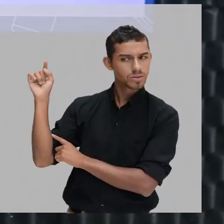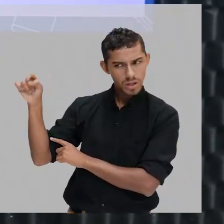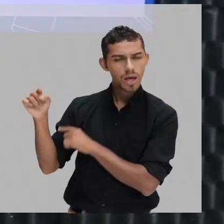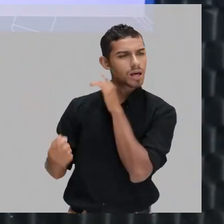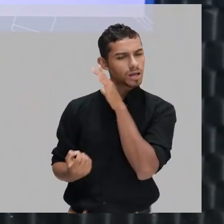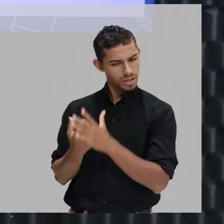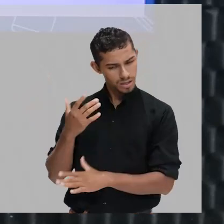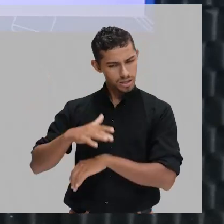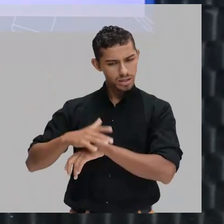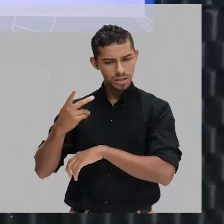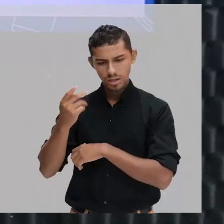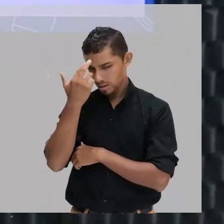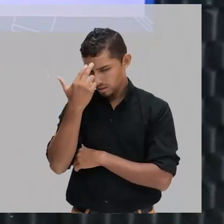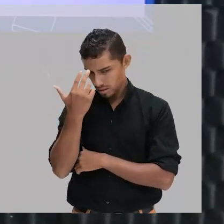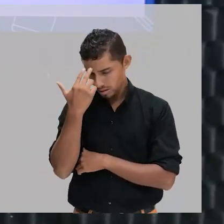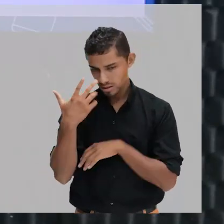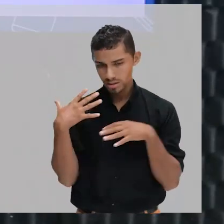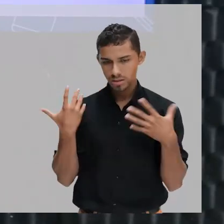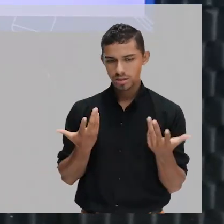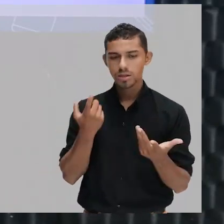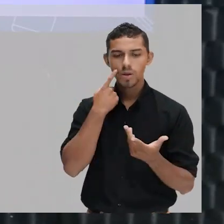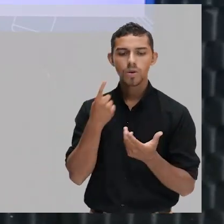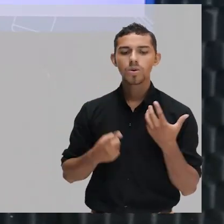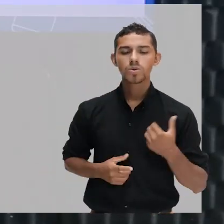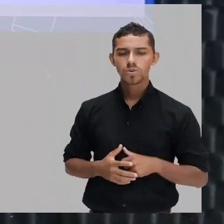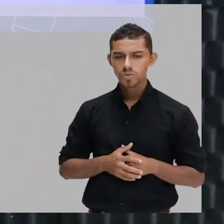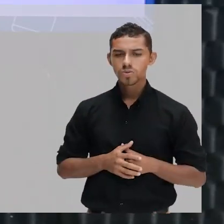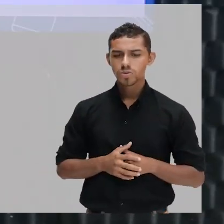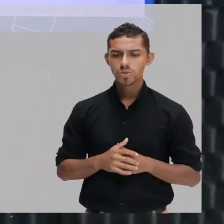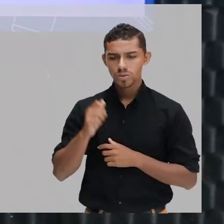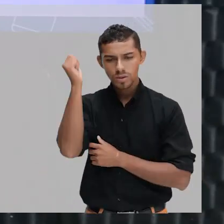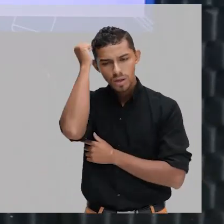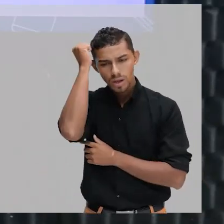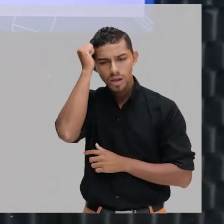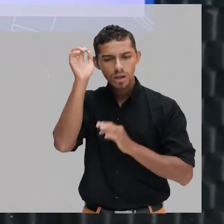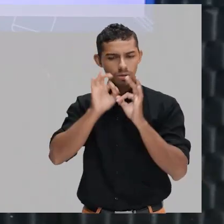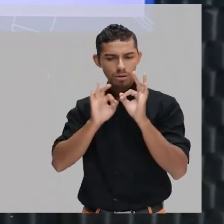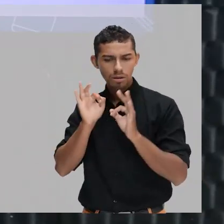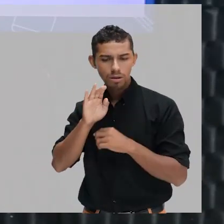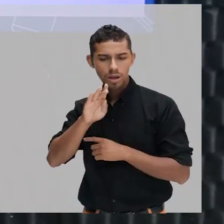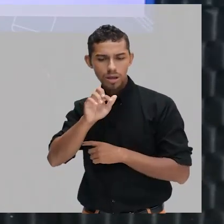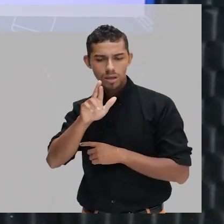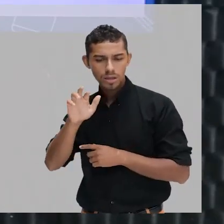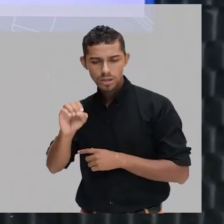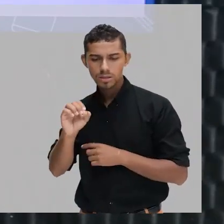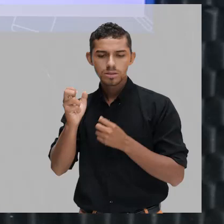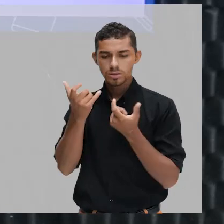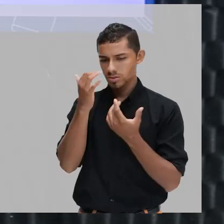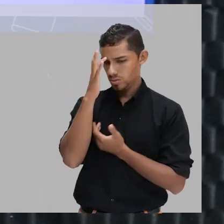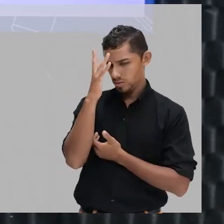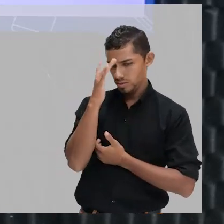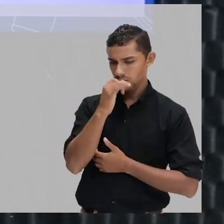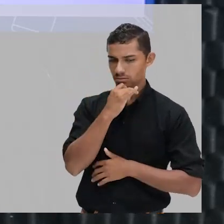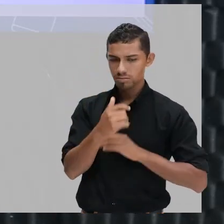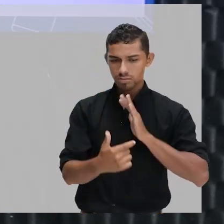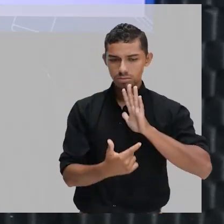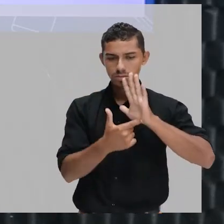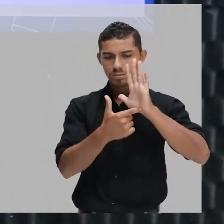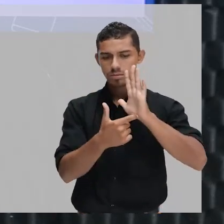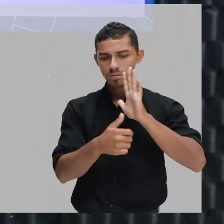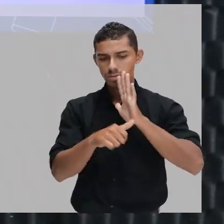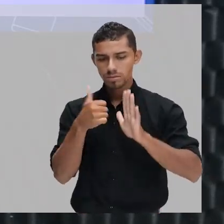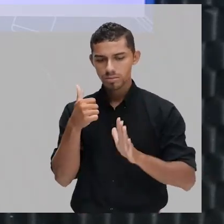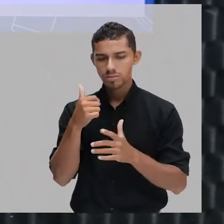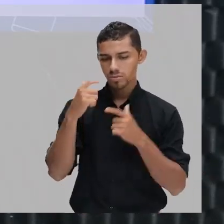você criar uma dramaturgia, uma história em si. Surgem os bonecos moldados com barros, desprovidos de junções. Posteriormente aparecem os primeiros exemplares